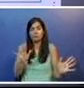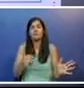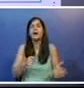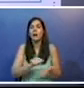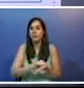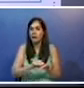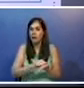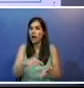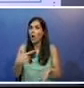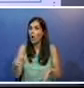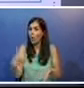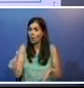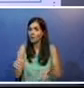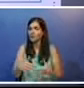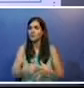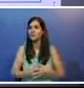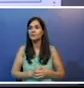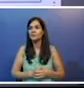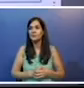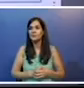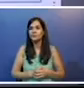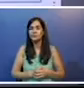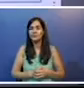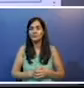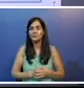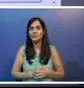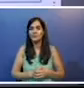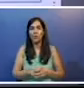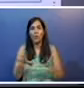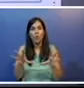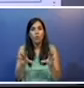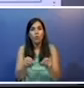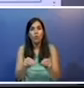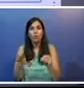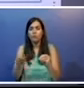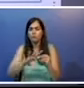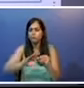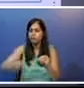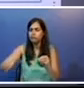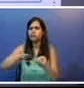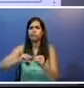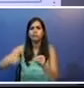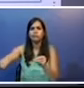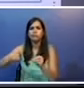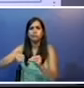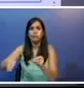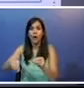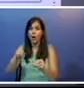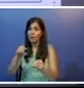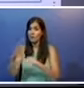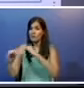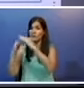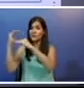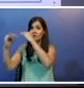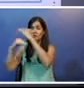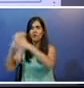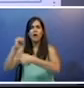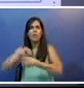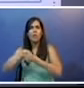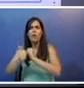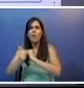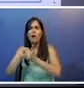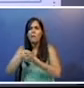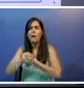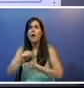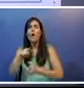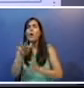caso afirmativo, se isso ocorreu, suprima esses detalhes, retire-os. Você desenvolveu o conteúdo adequadamente ou